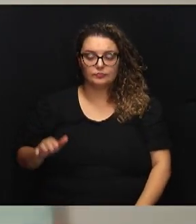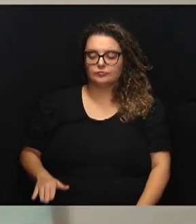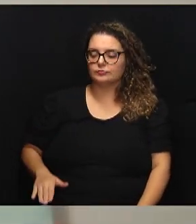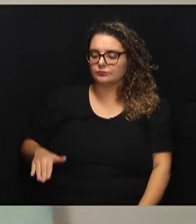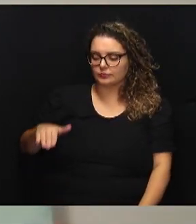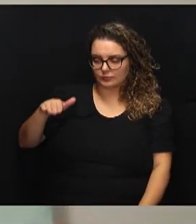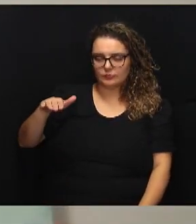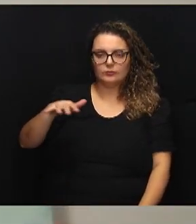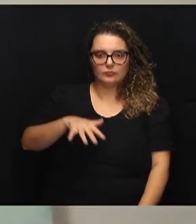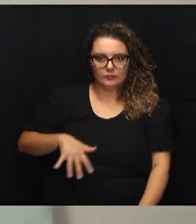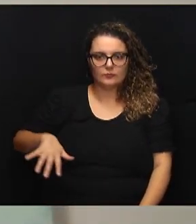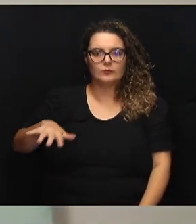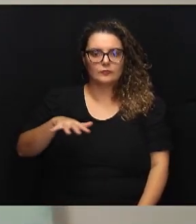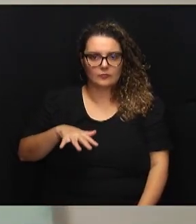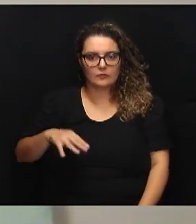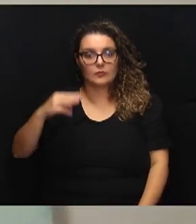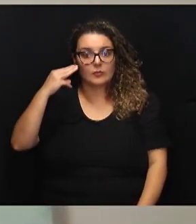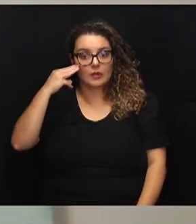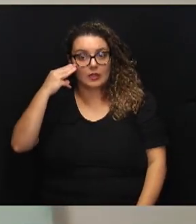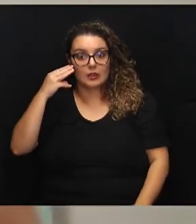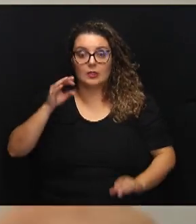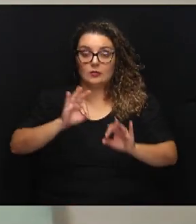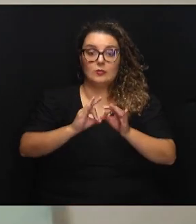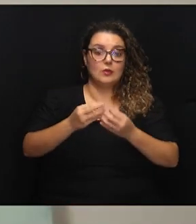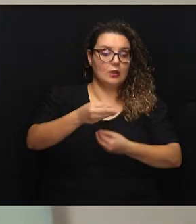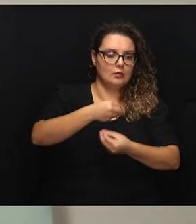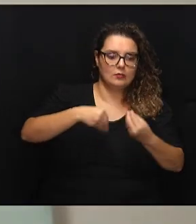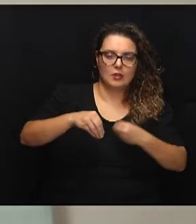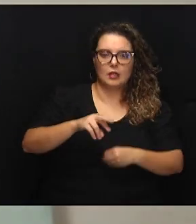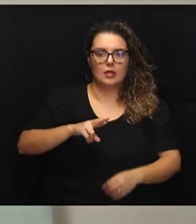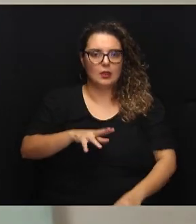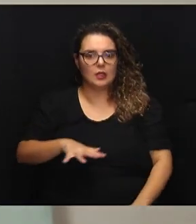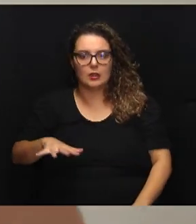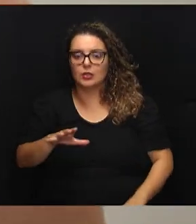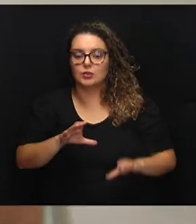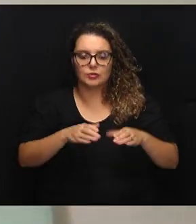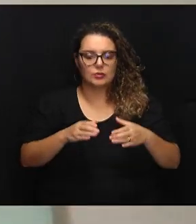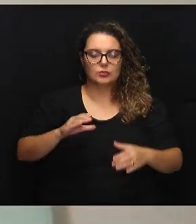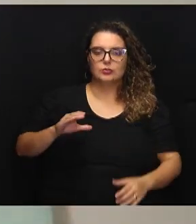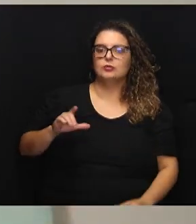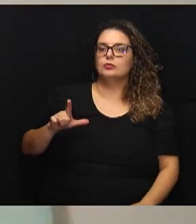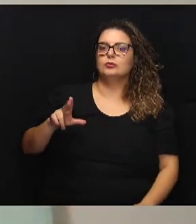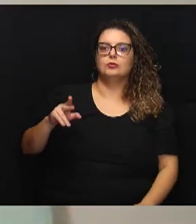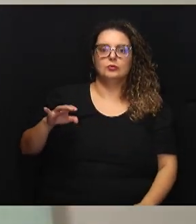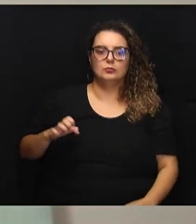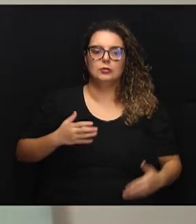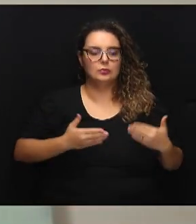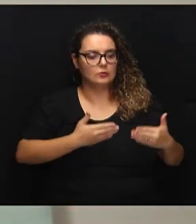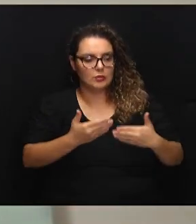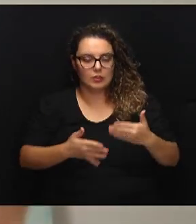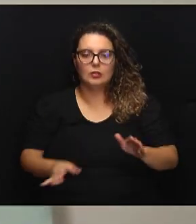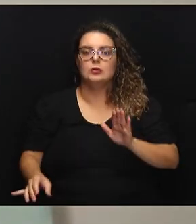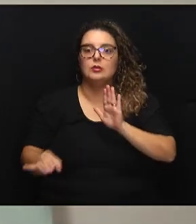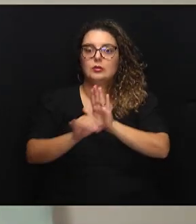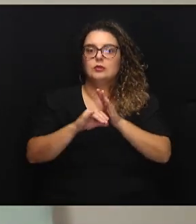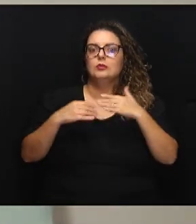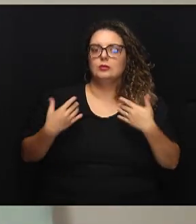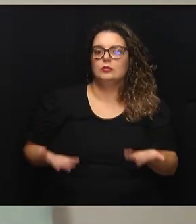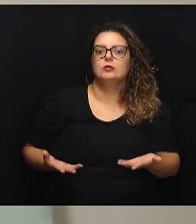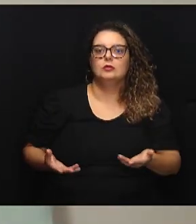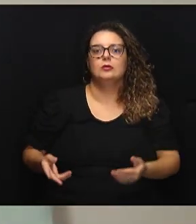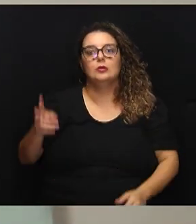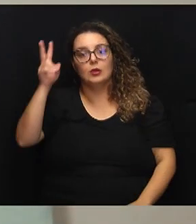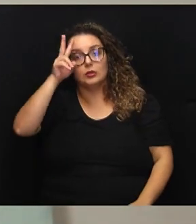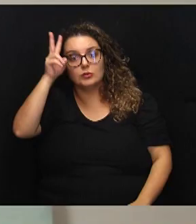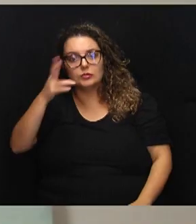meio das memórias familiares, regionais daquele clube, com esse processo de identificação com a história do